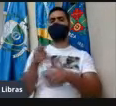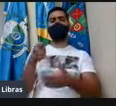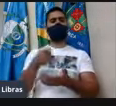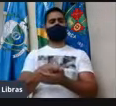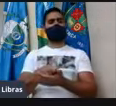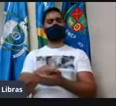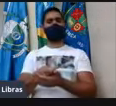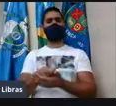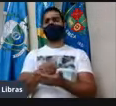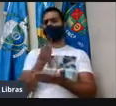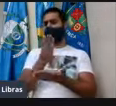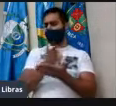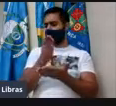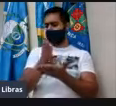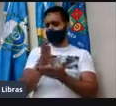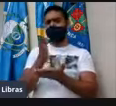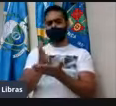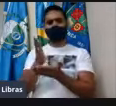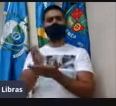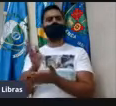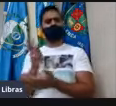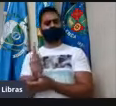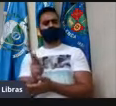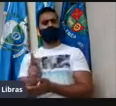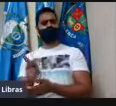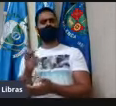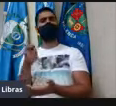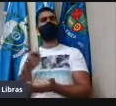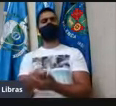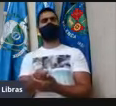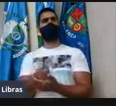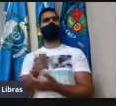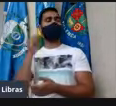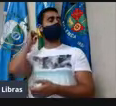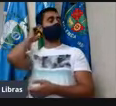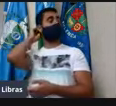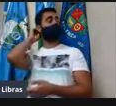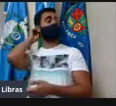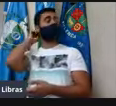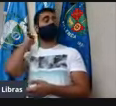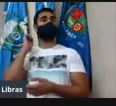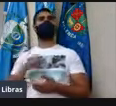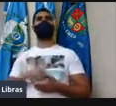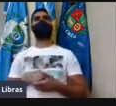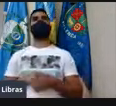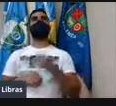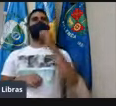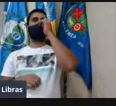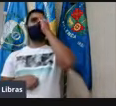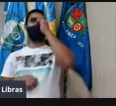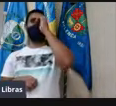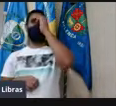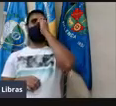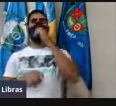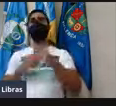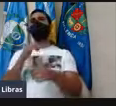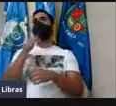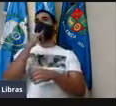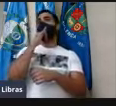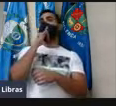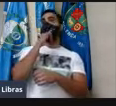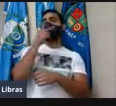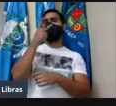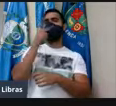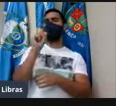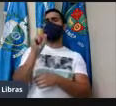vem cumprindo rigorosamente os compromissos que ele assume. Por exemplo, a folha de pagamento, muita gente diz